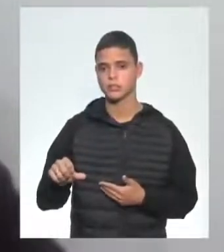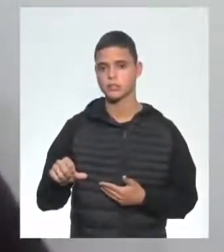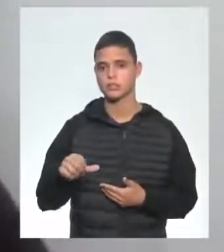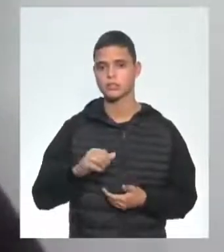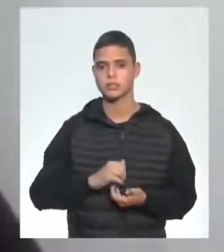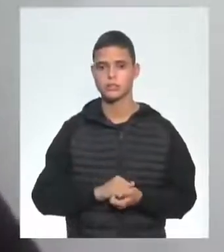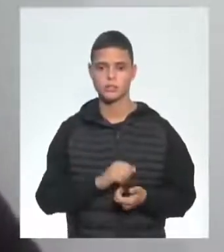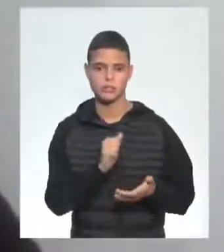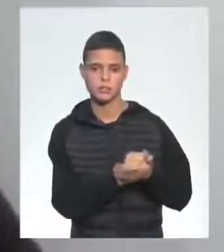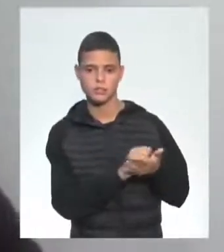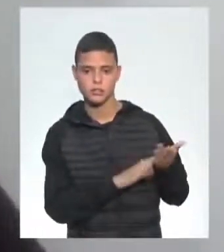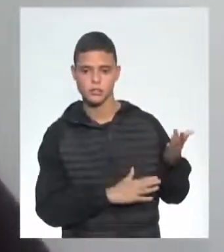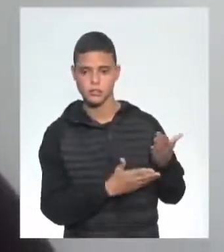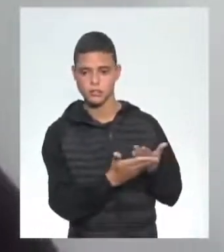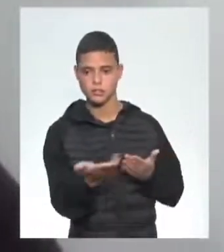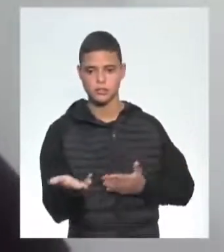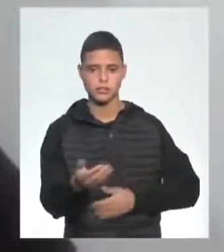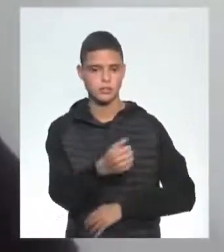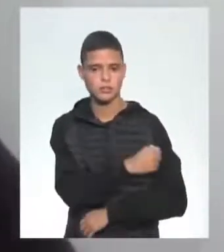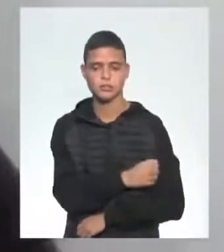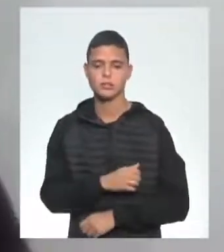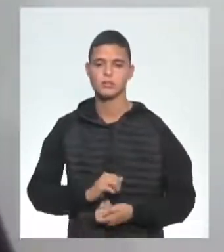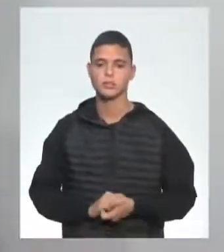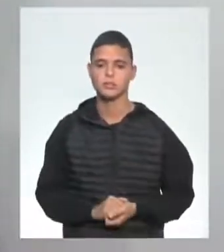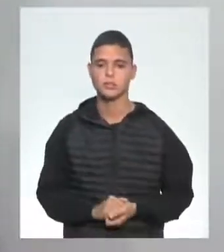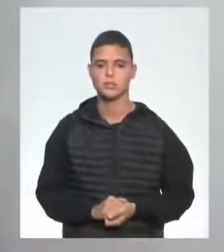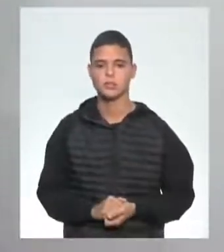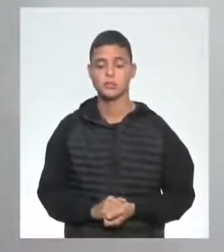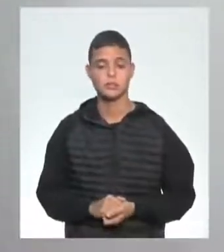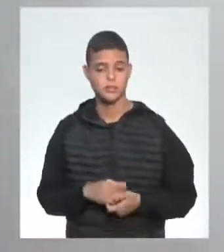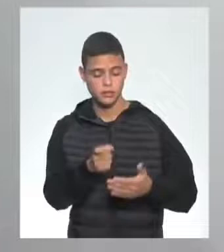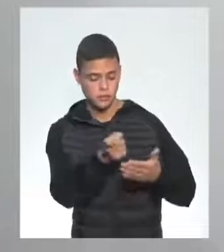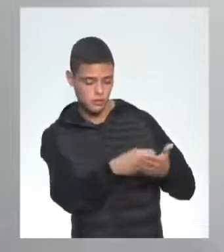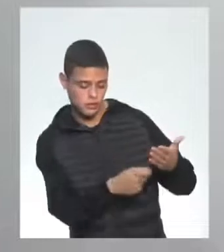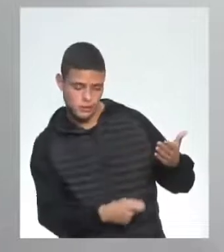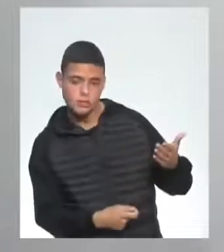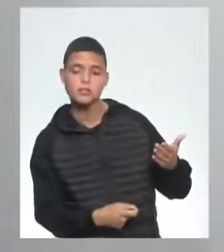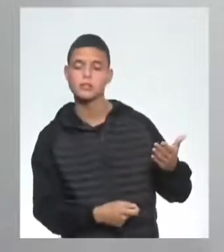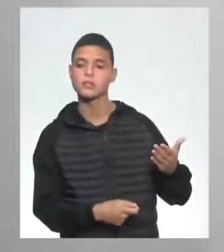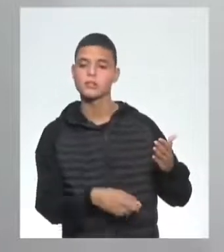a atividade para os nossos queridos estudantes. Escreva um relato pessoal com